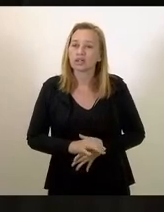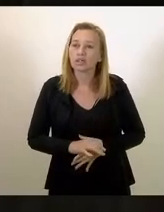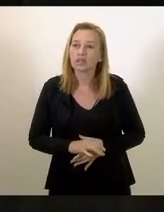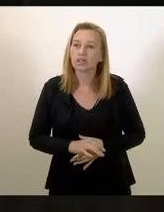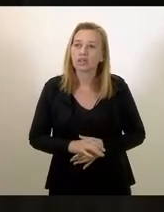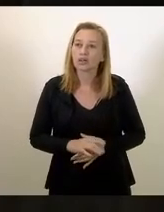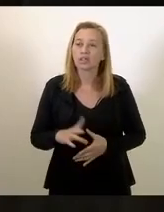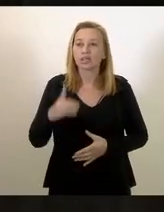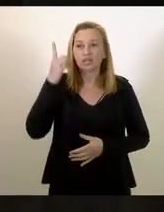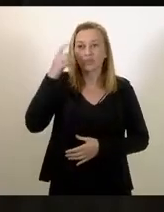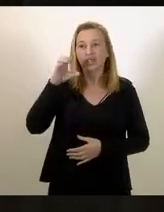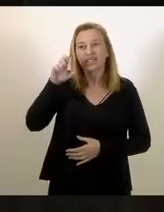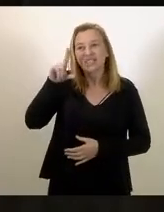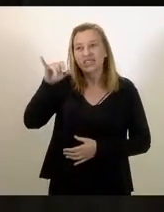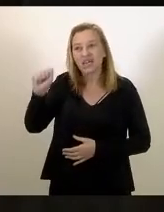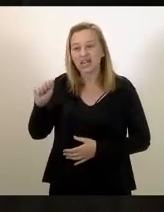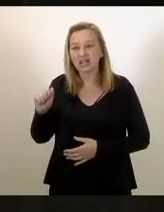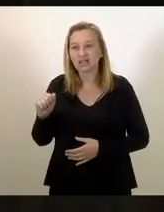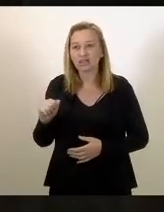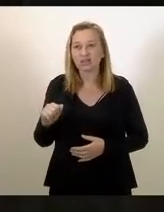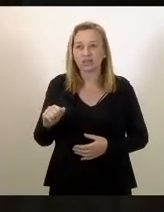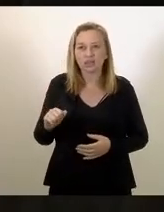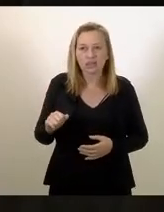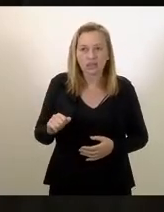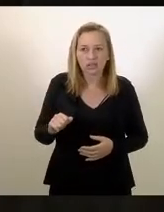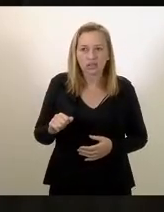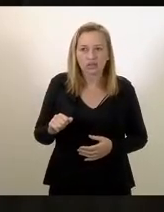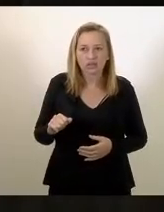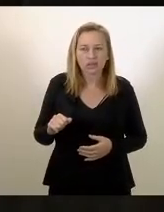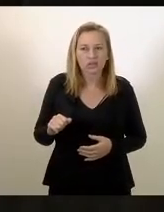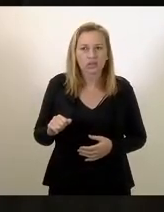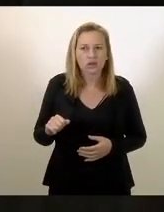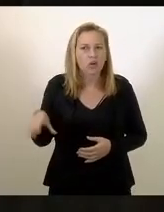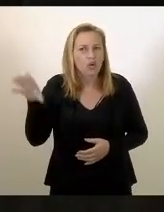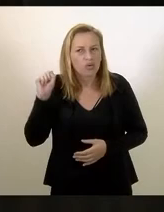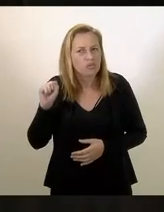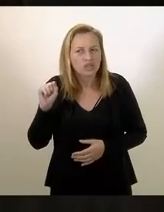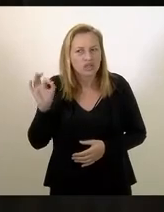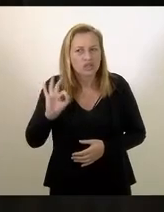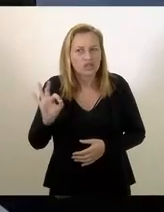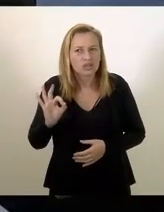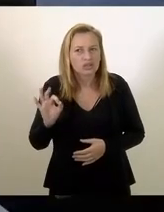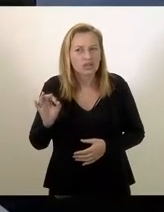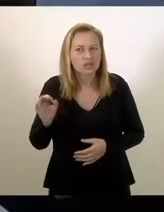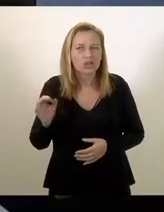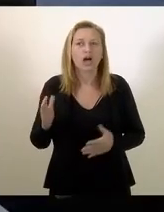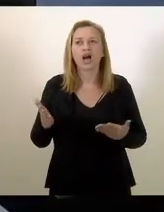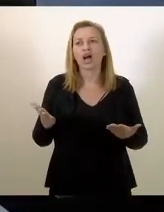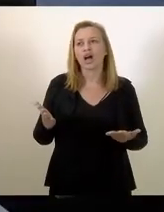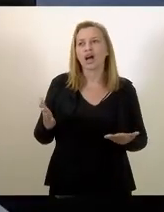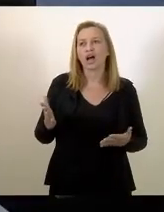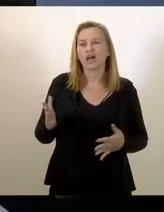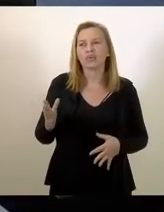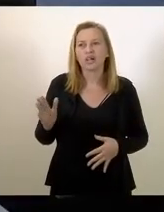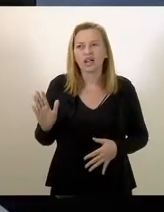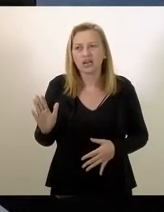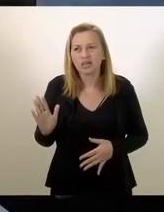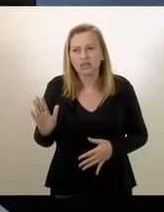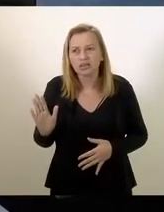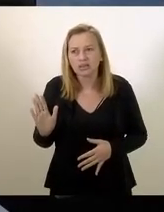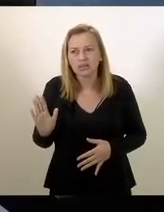deputada Célia é saiu ruim aqui o seu som nobre deputada poderia